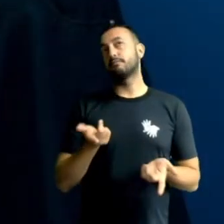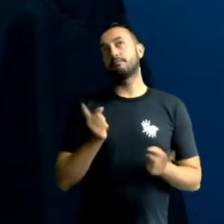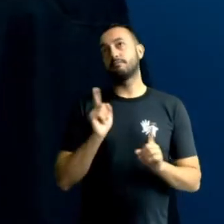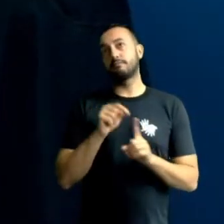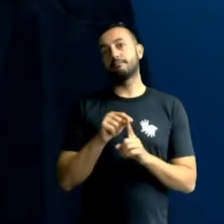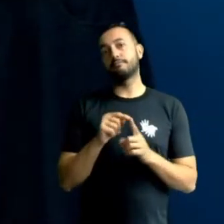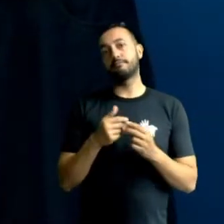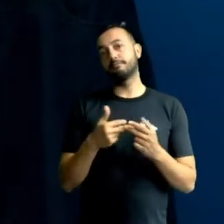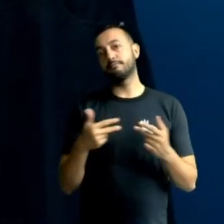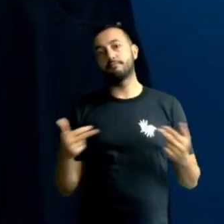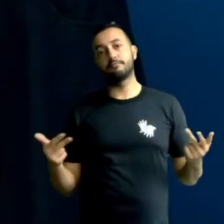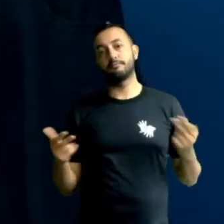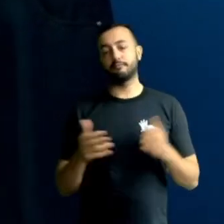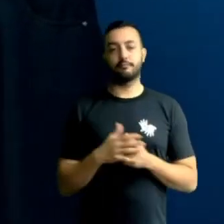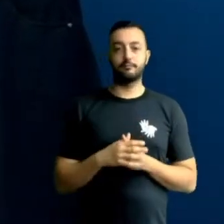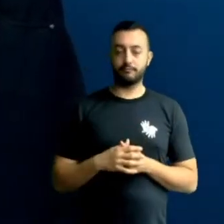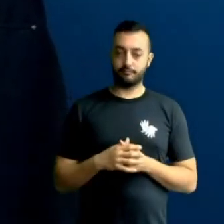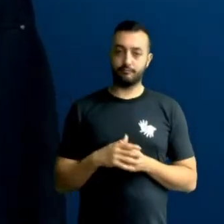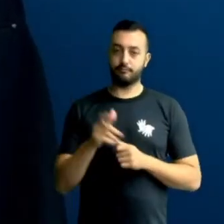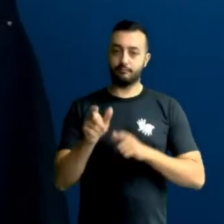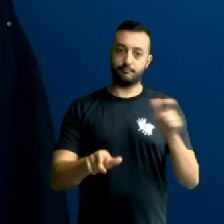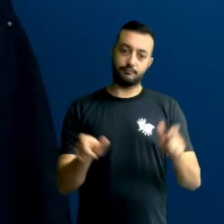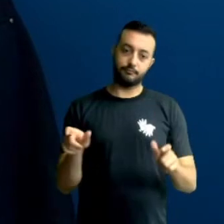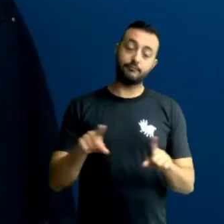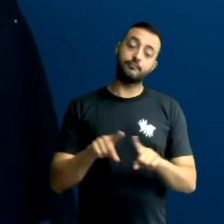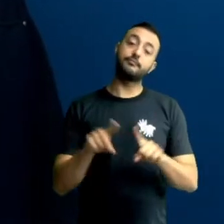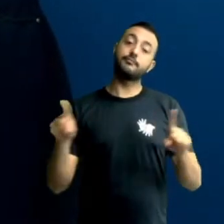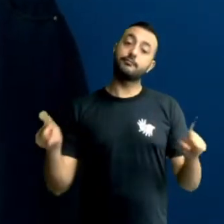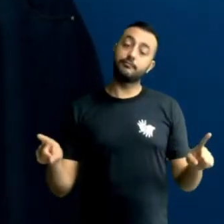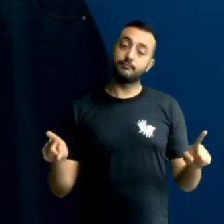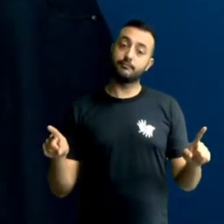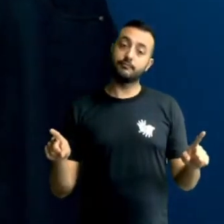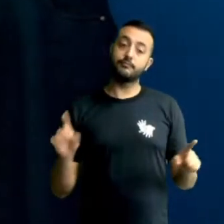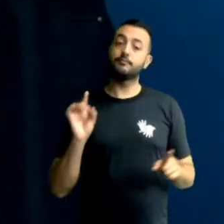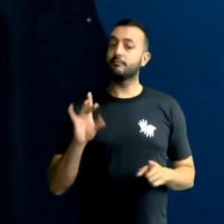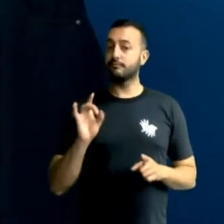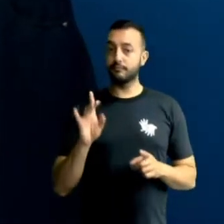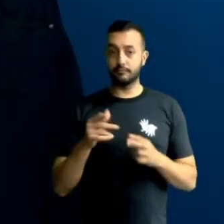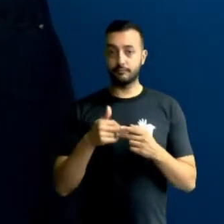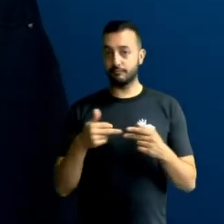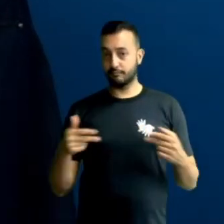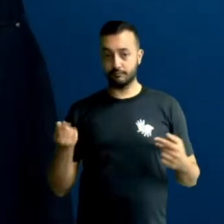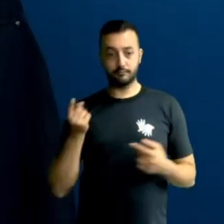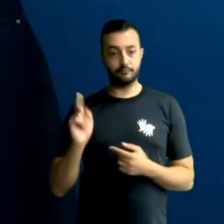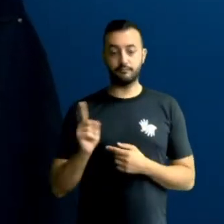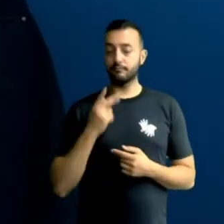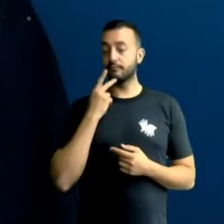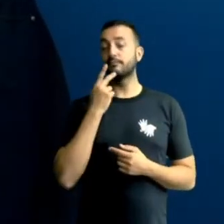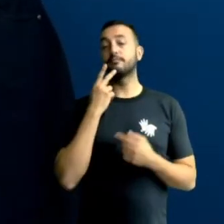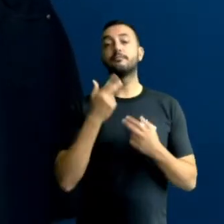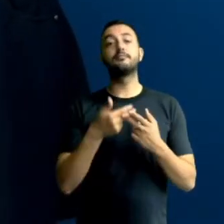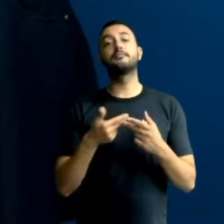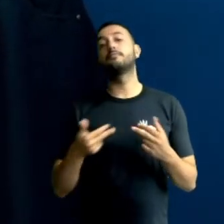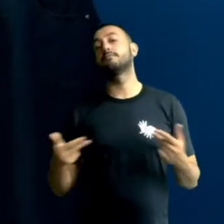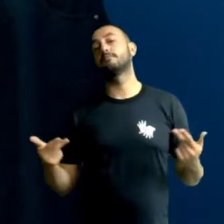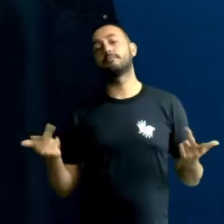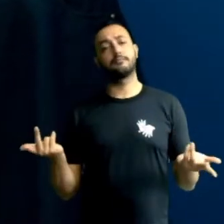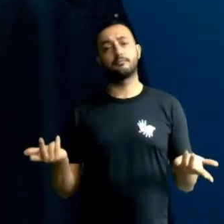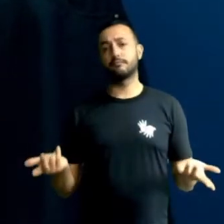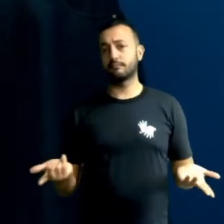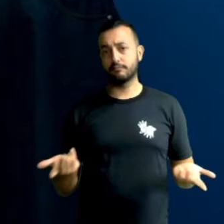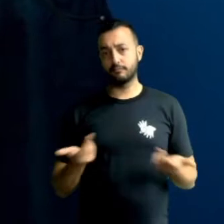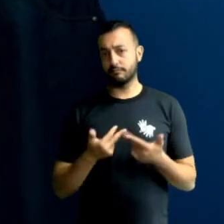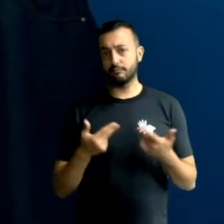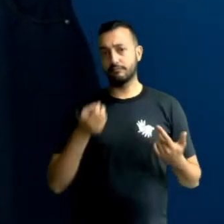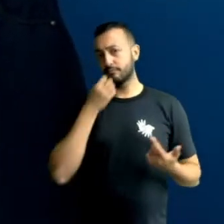dar qualidades aos seres, mas não é só qualidade, porque quando a gente fala qualidade, são